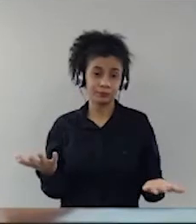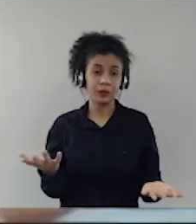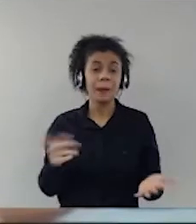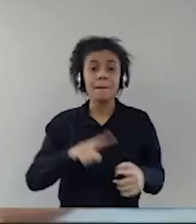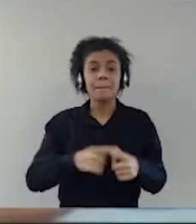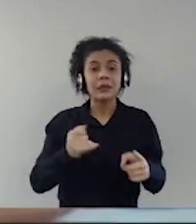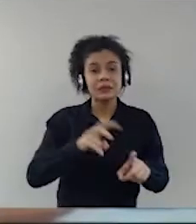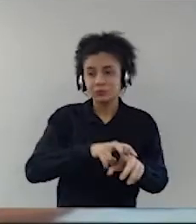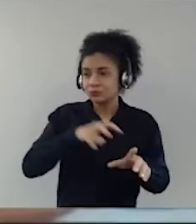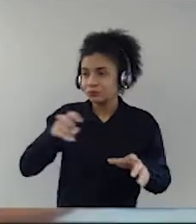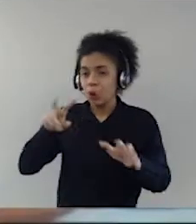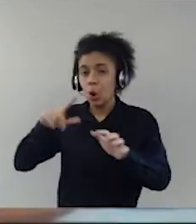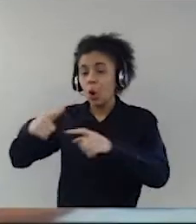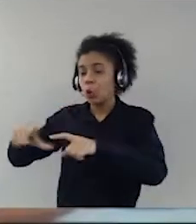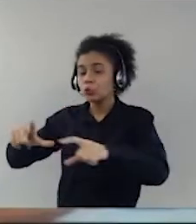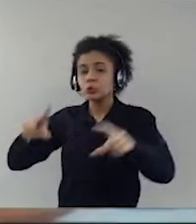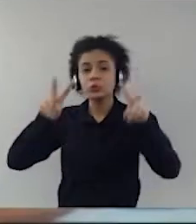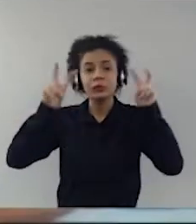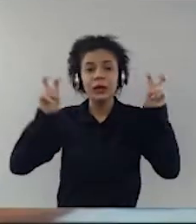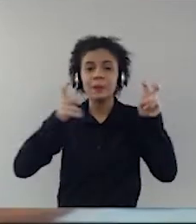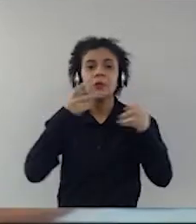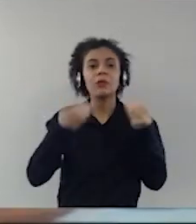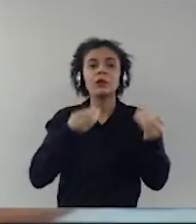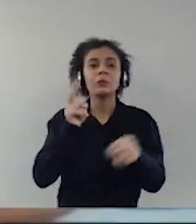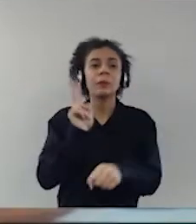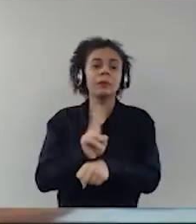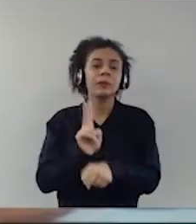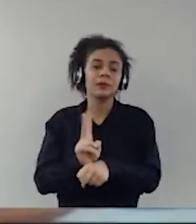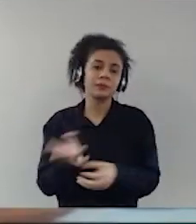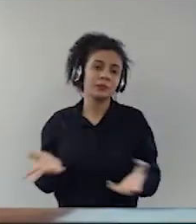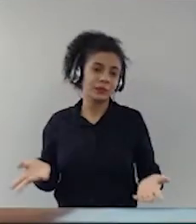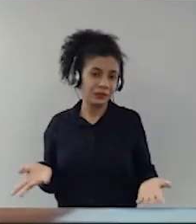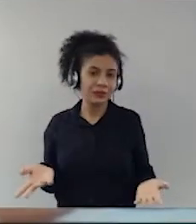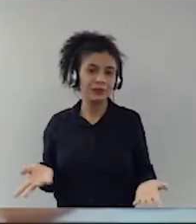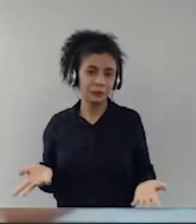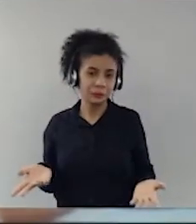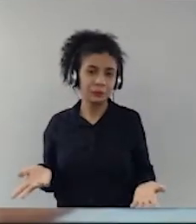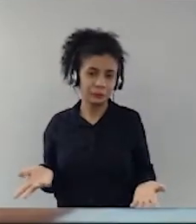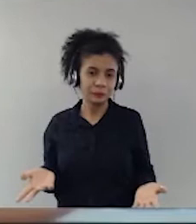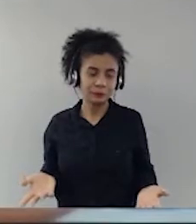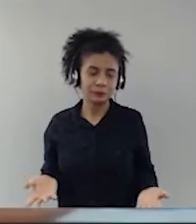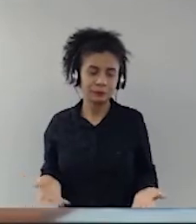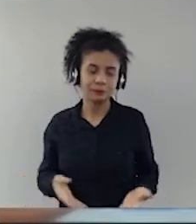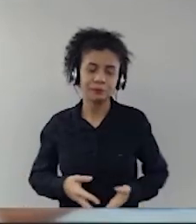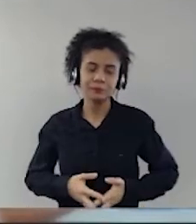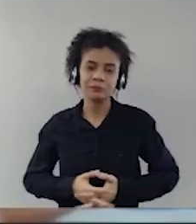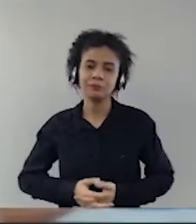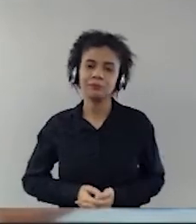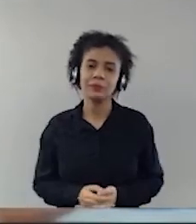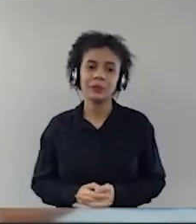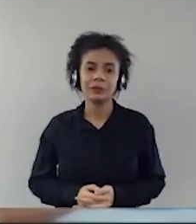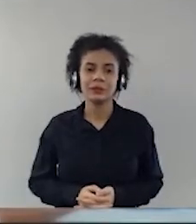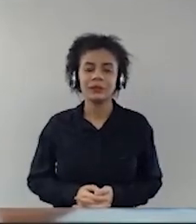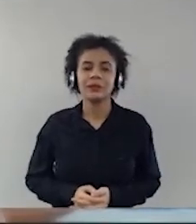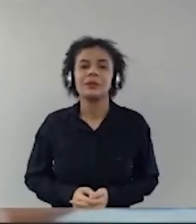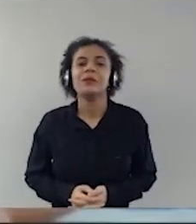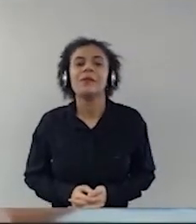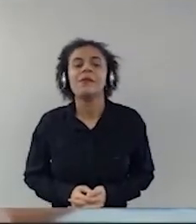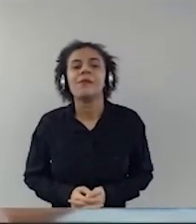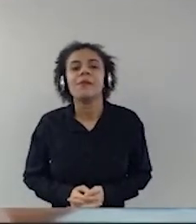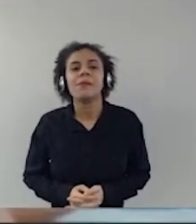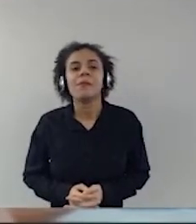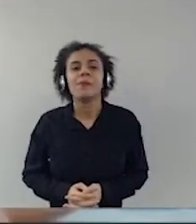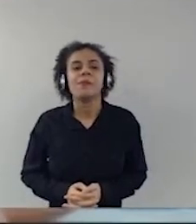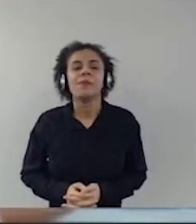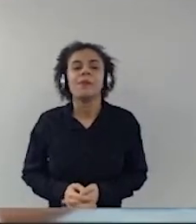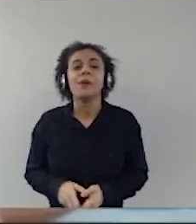gente usava o princípio da precaução em peças jurídicas que não tivessem alguma afinidade